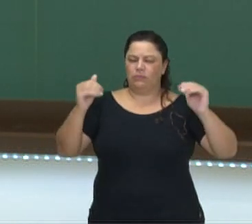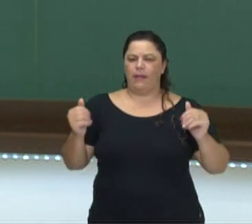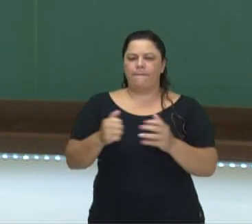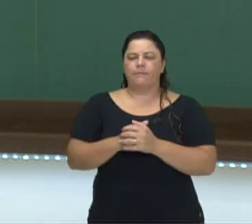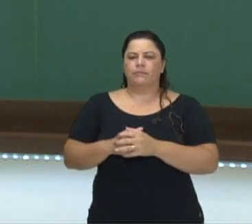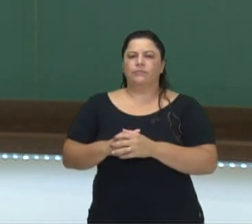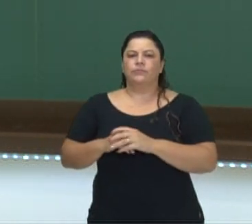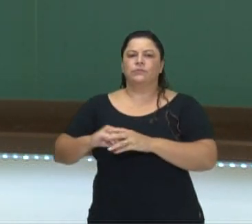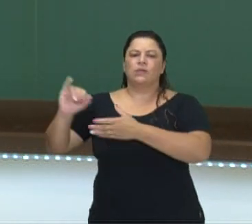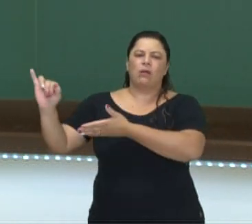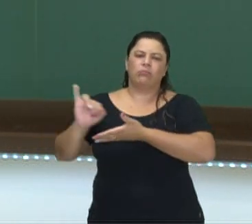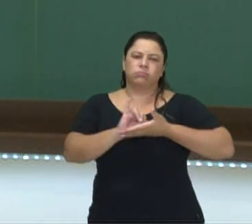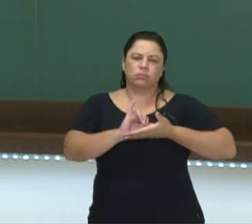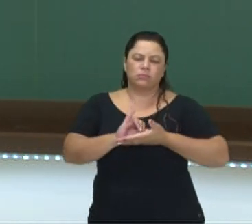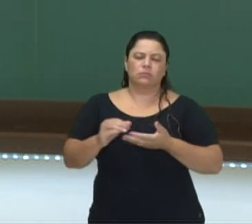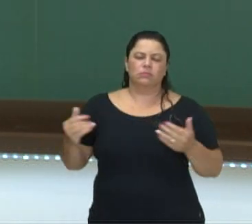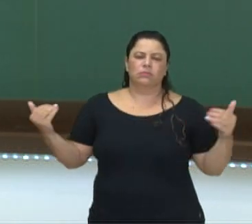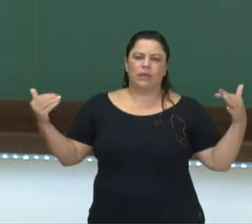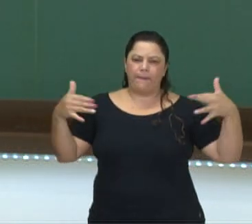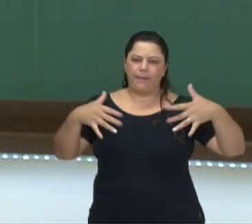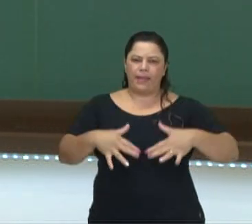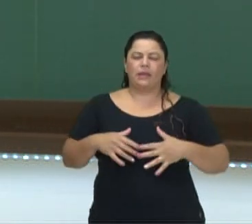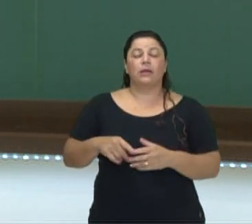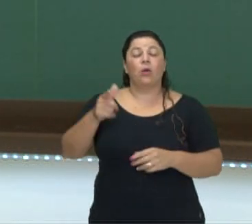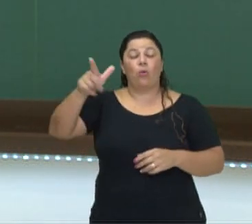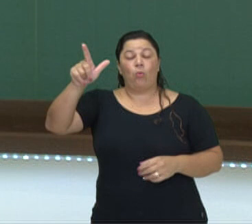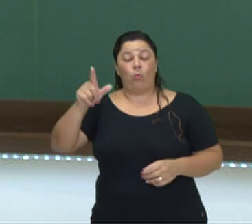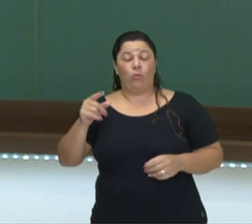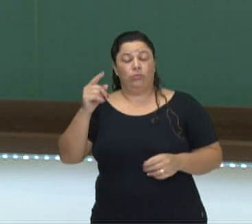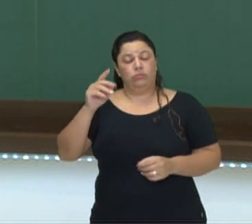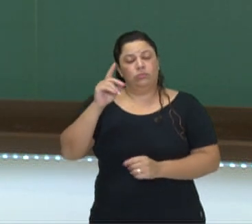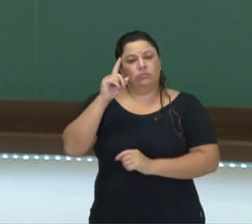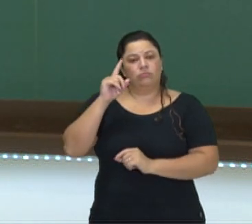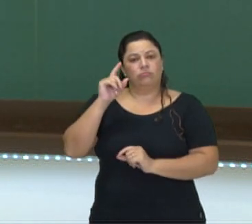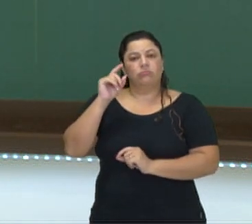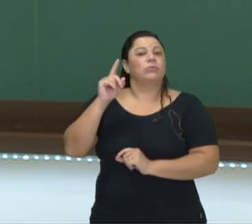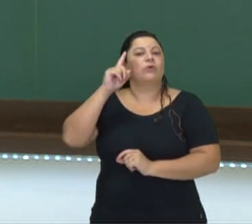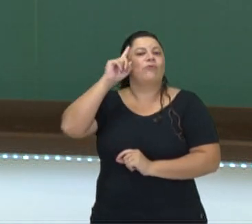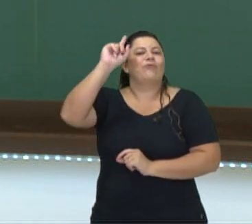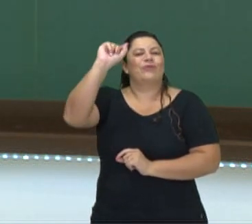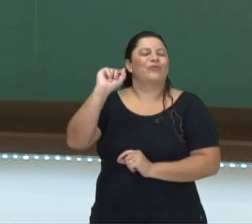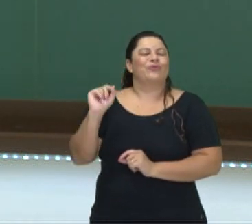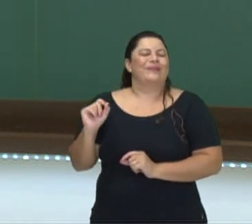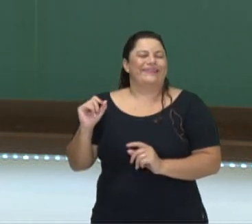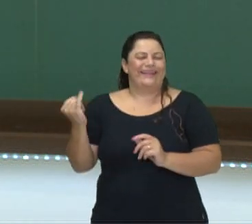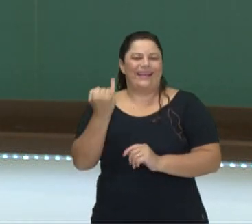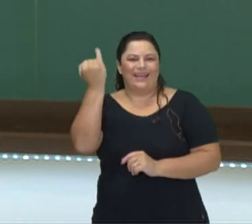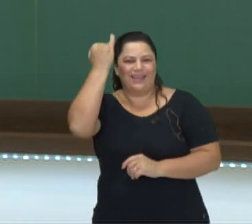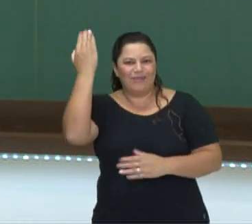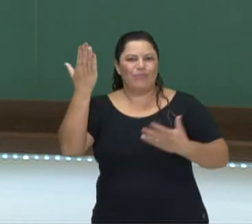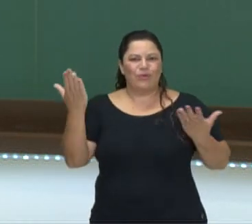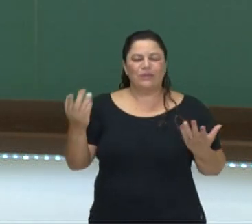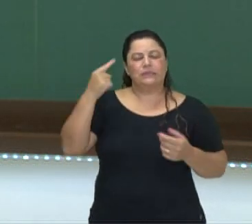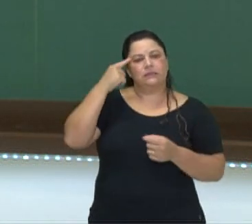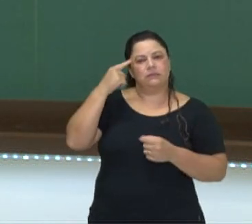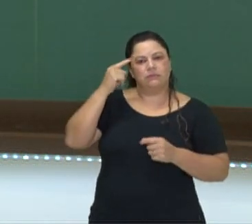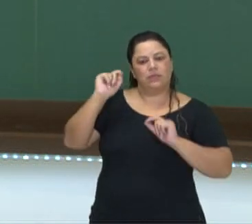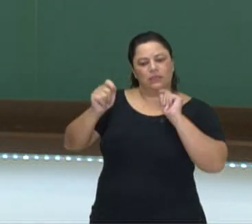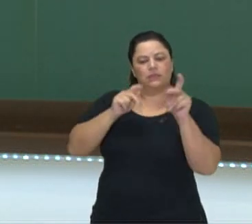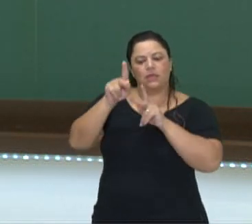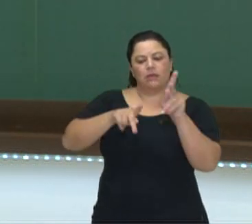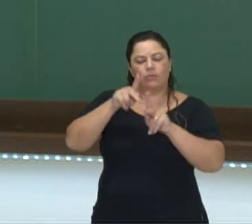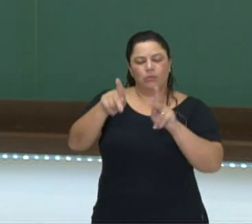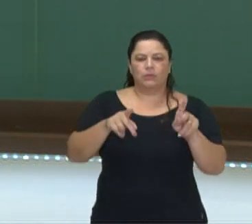imigração. Outro fator importante para a gente pensar na diversidade da população brasileira. Fica